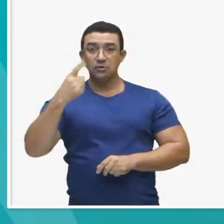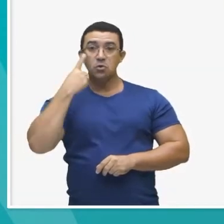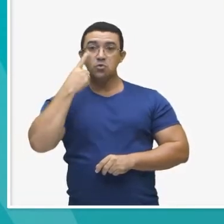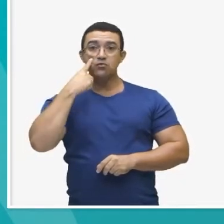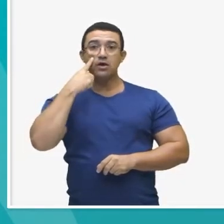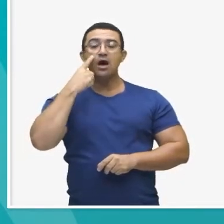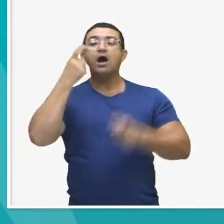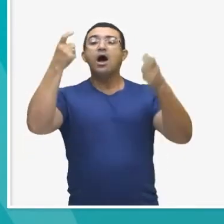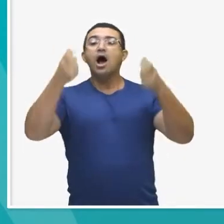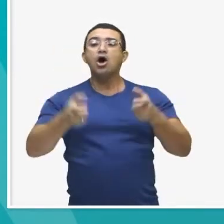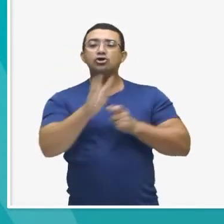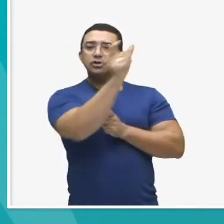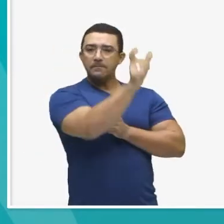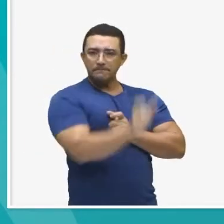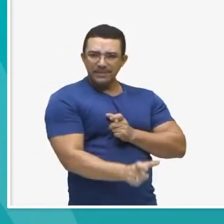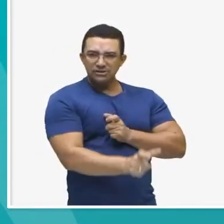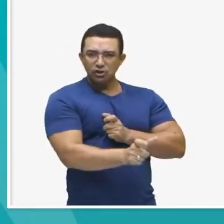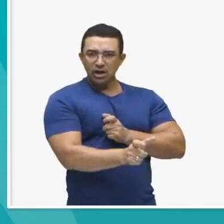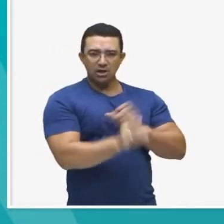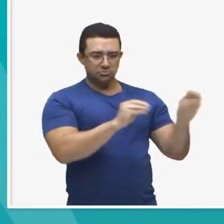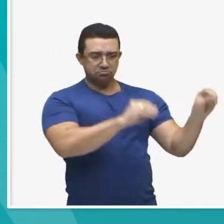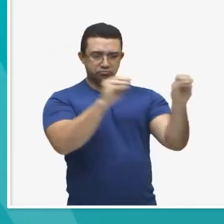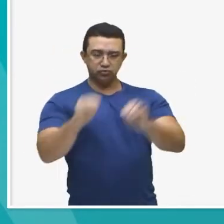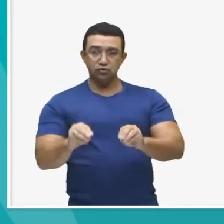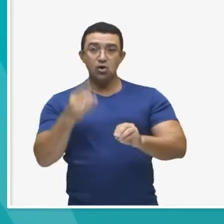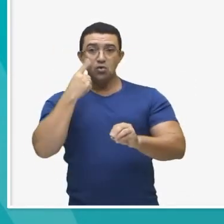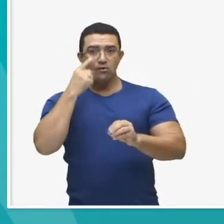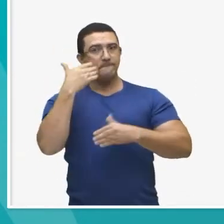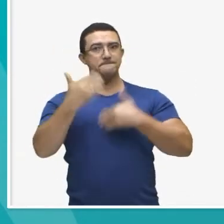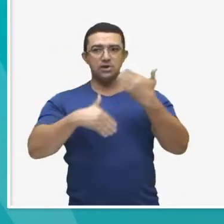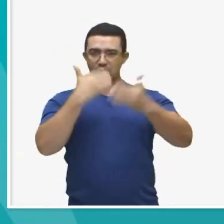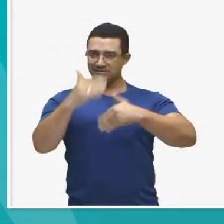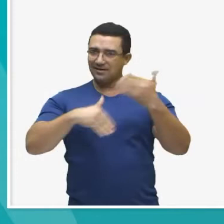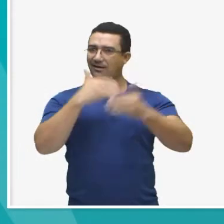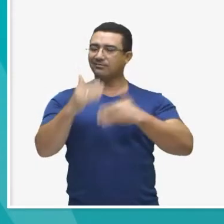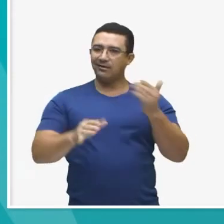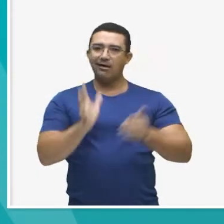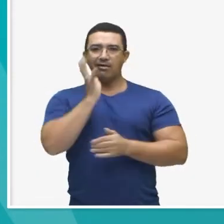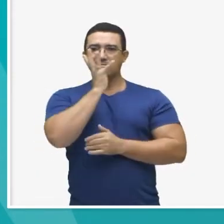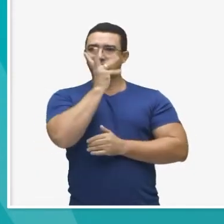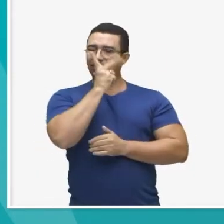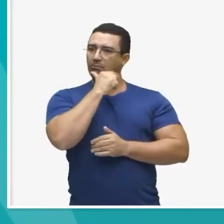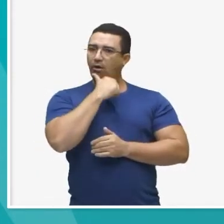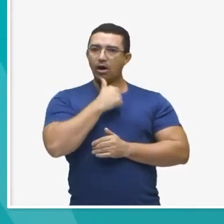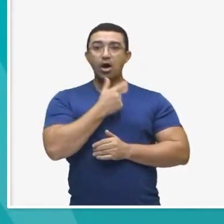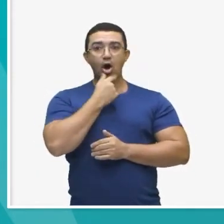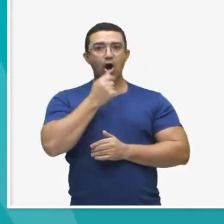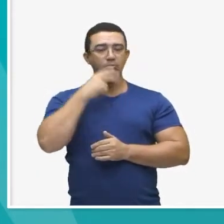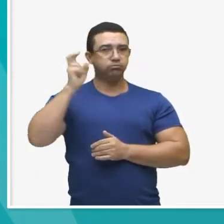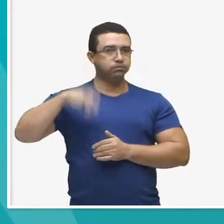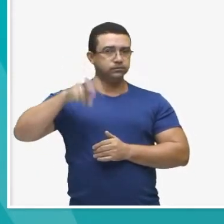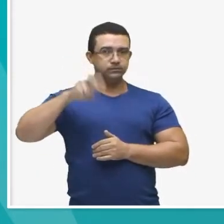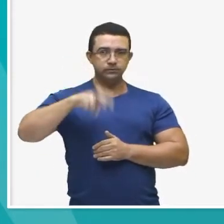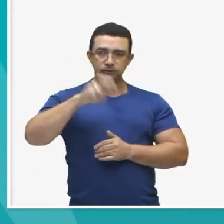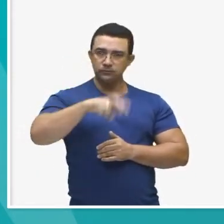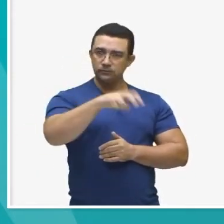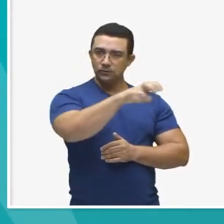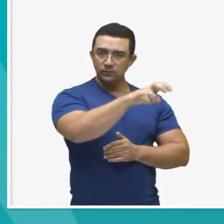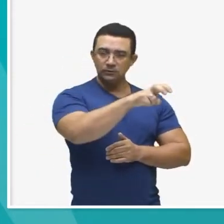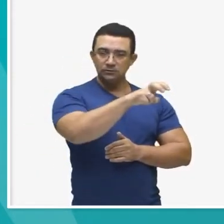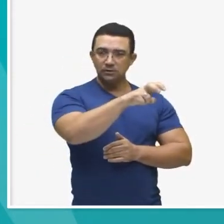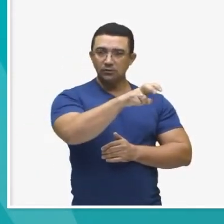esse processo é bastante longo, ele vai caminhar bastante. E nesse texto Morte e Vida Severina, a